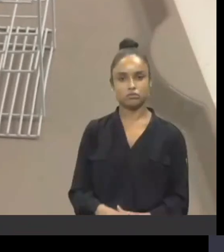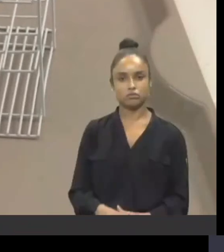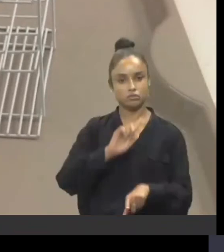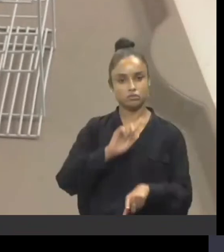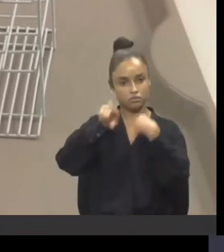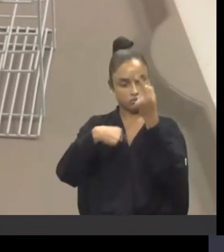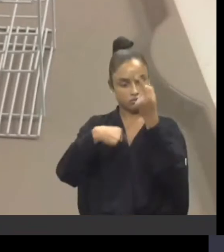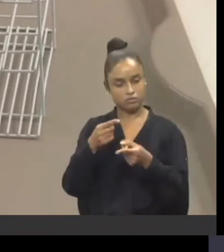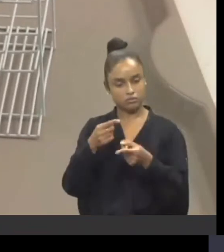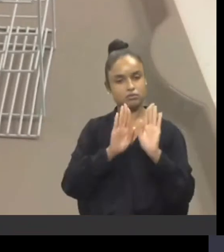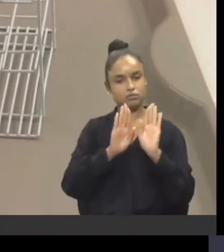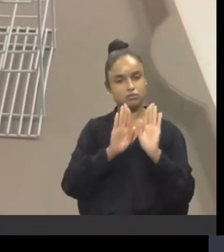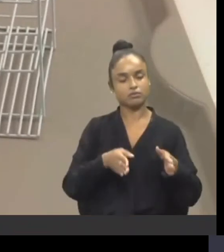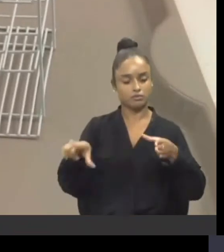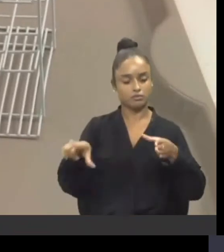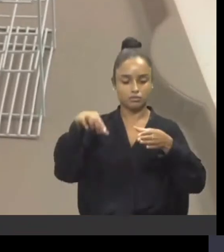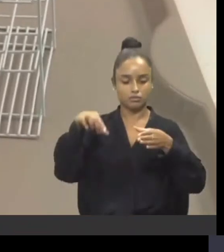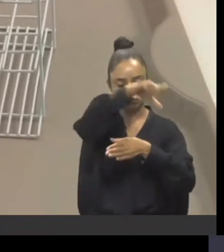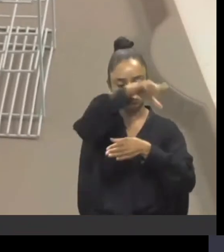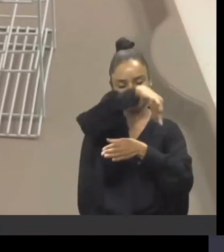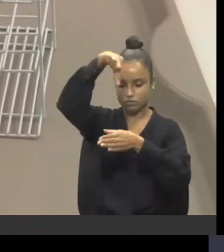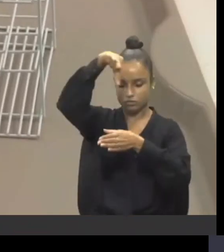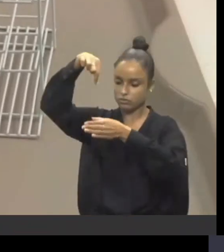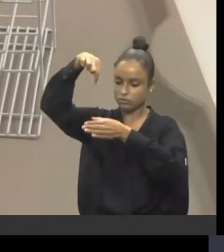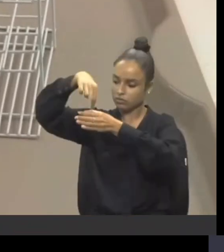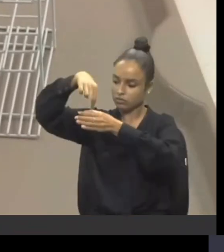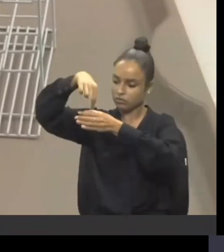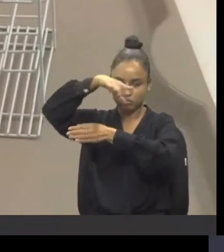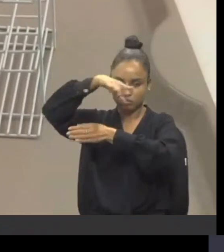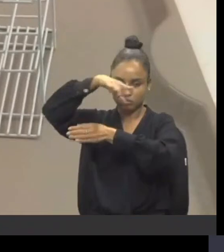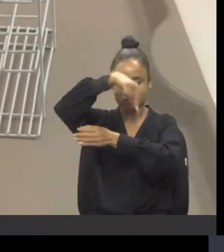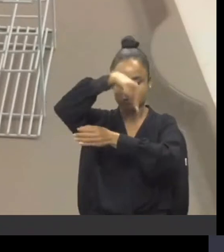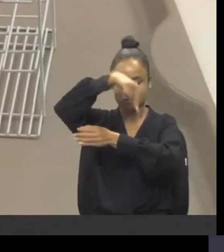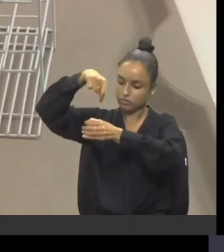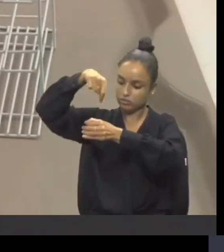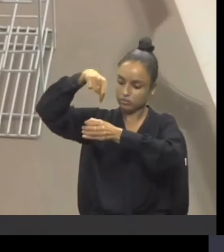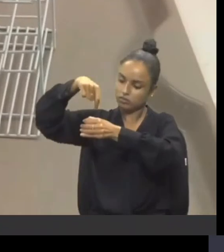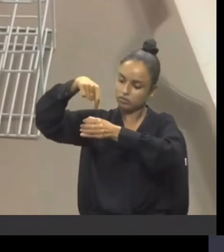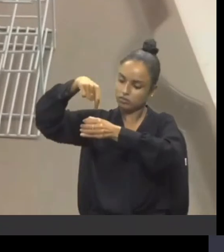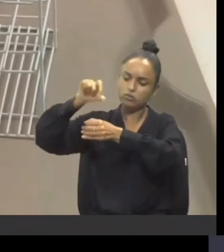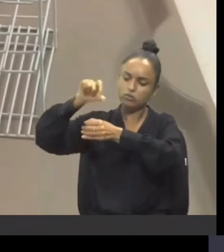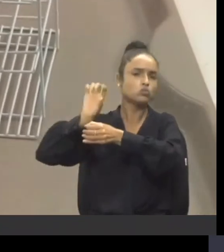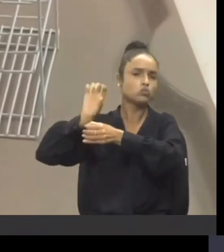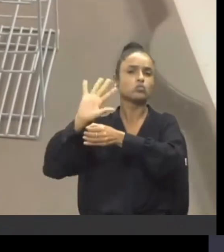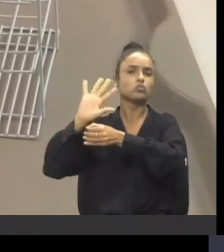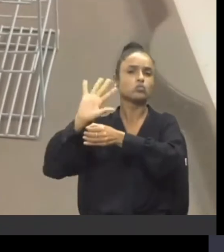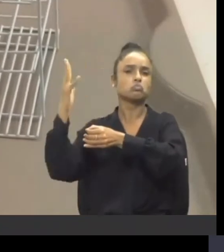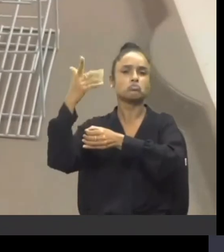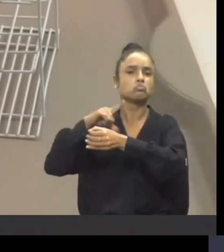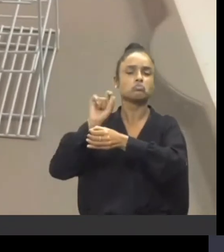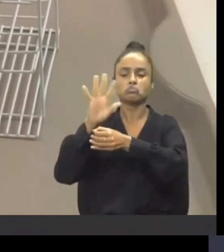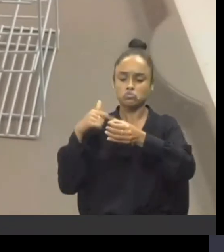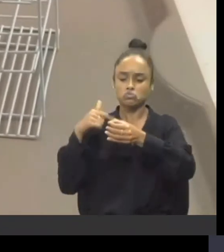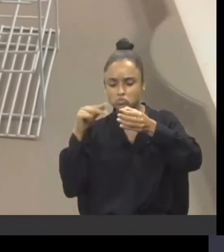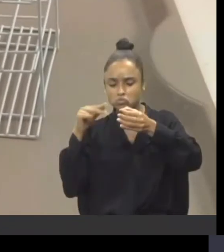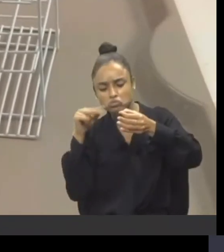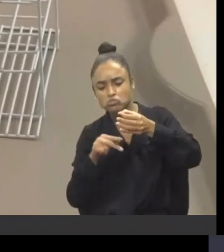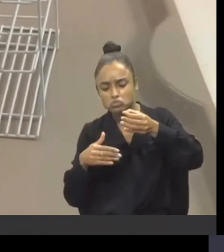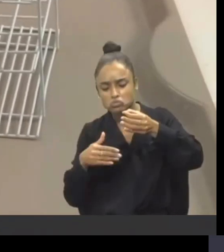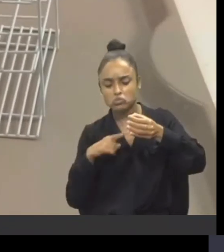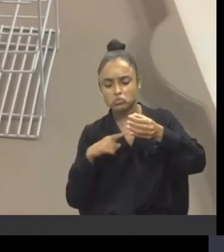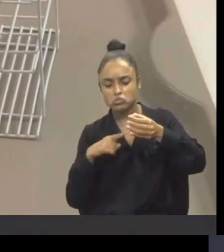Então, após a adição, nós vamos agitar esse tubo de ensaio e vamos observar então o que aconteceu com a solução e